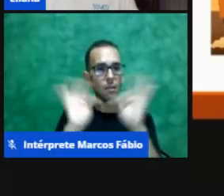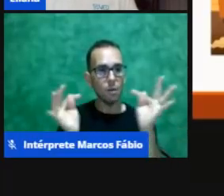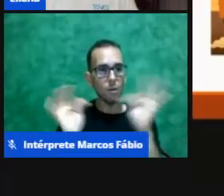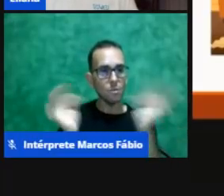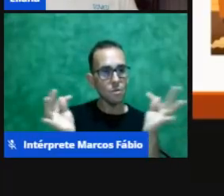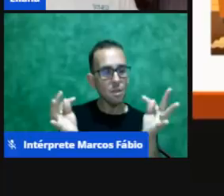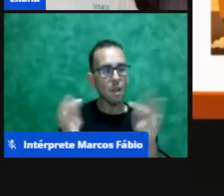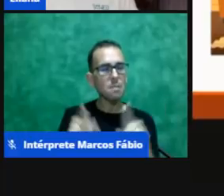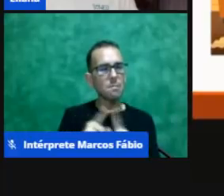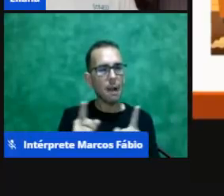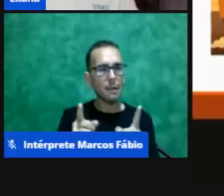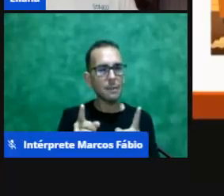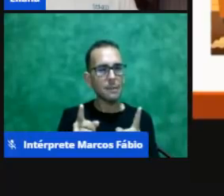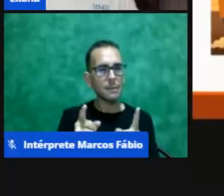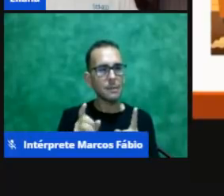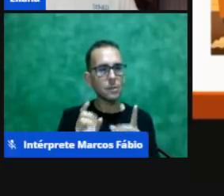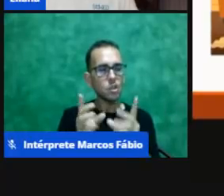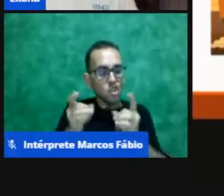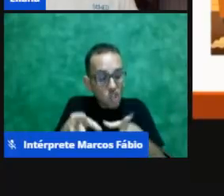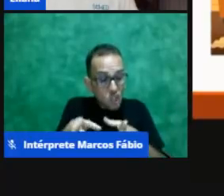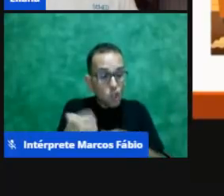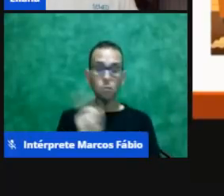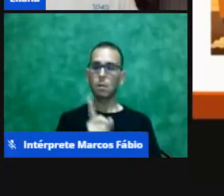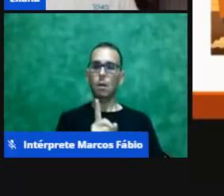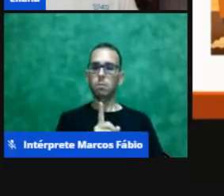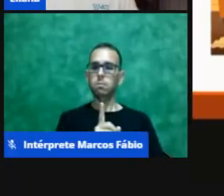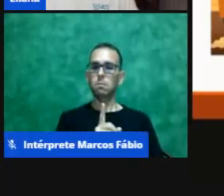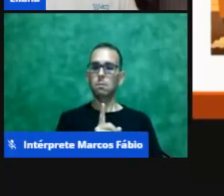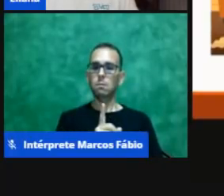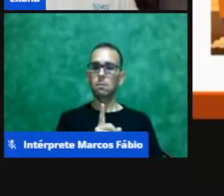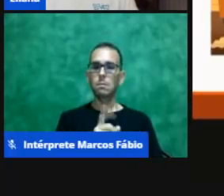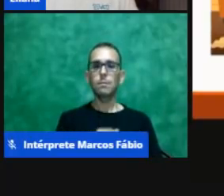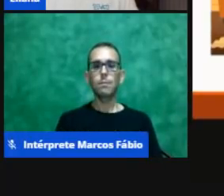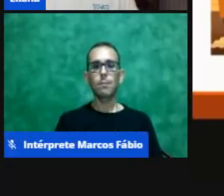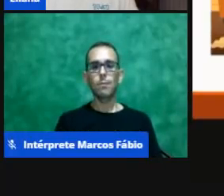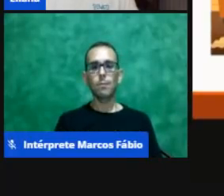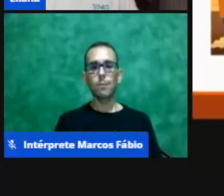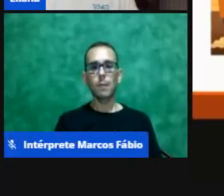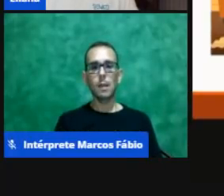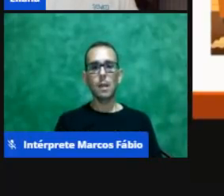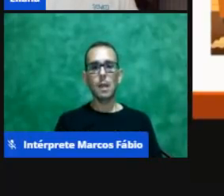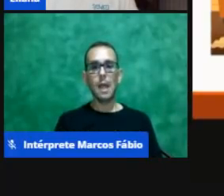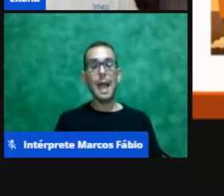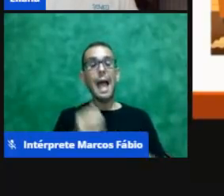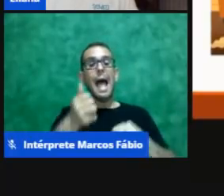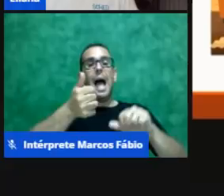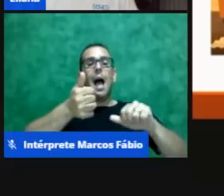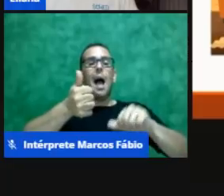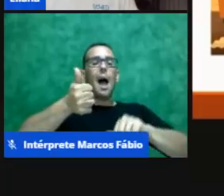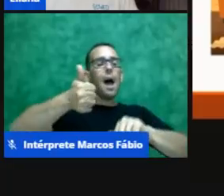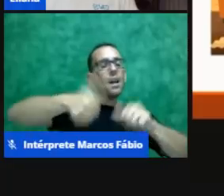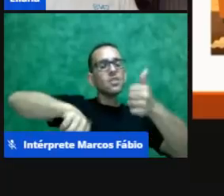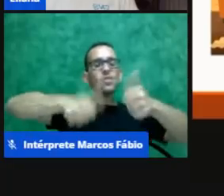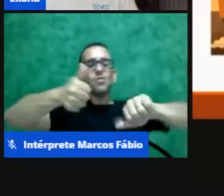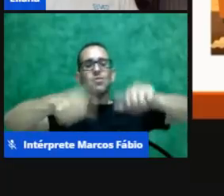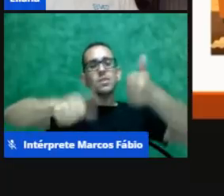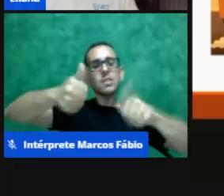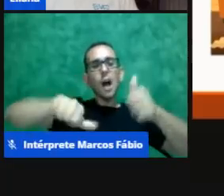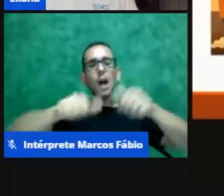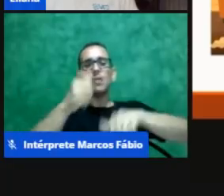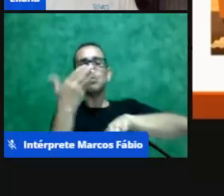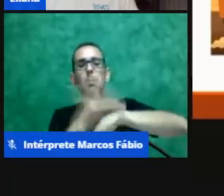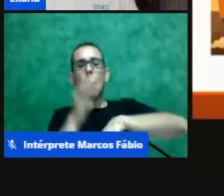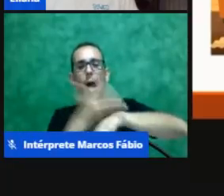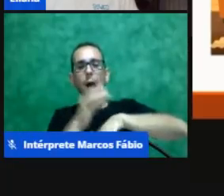não pode deixar de desanimar, conforme eu comentei anteriormente, né? E aí um desafio muito grande é justamente